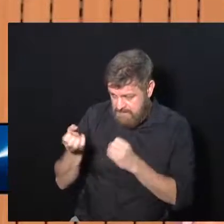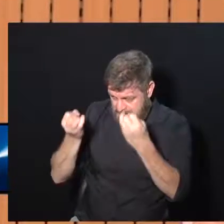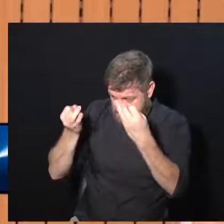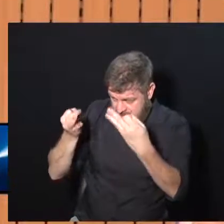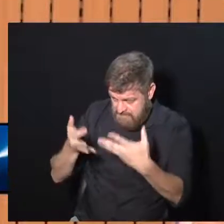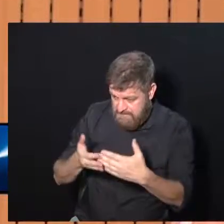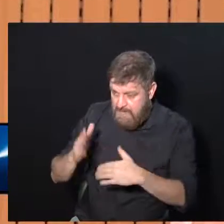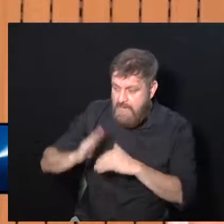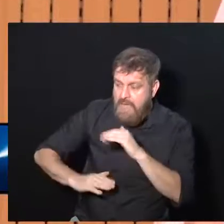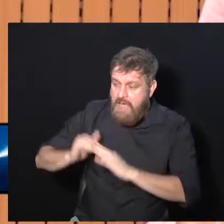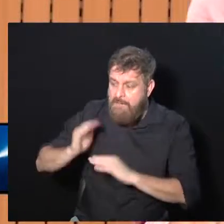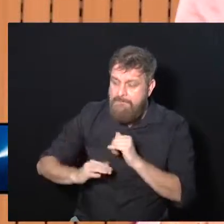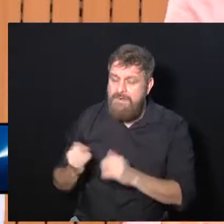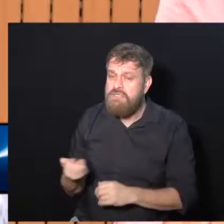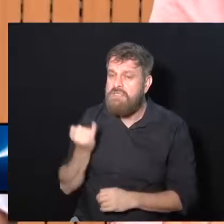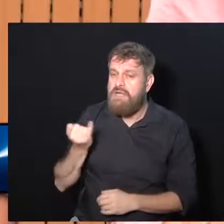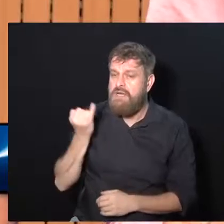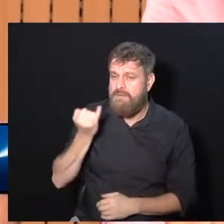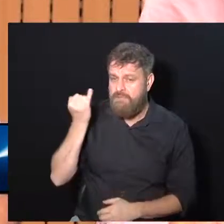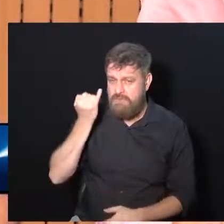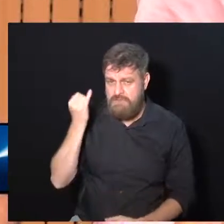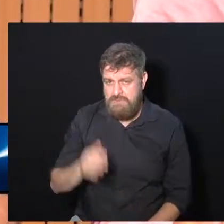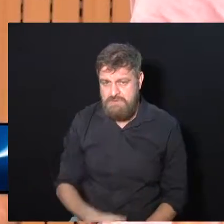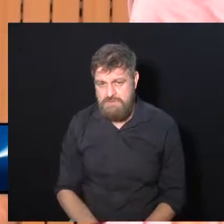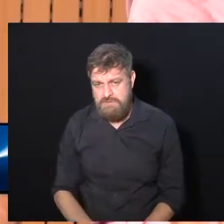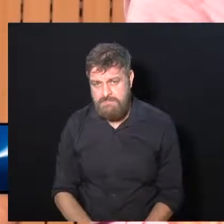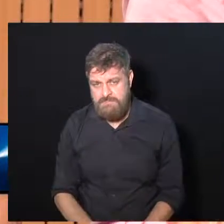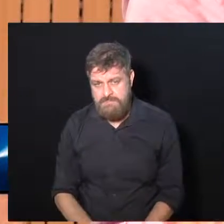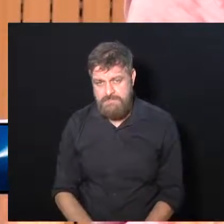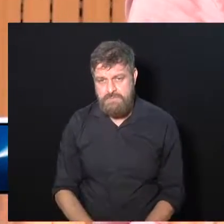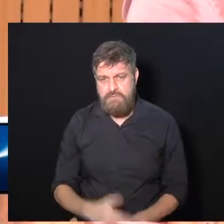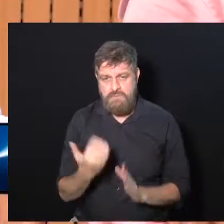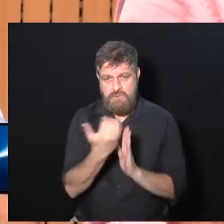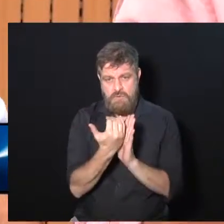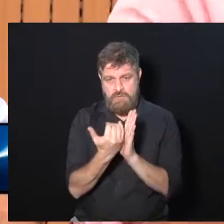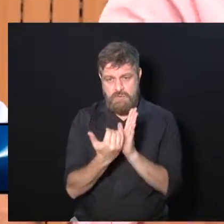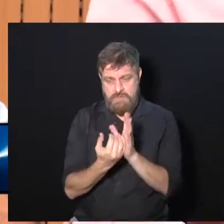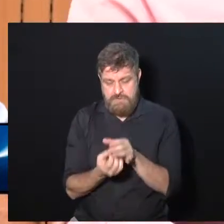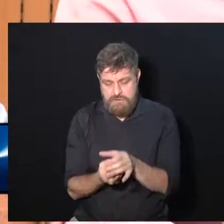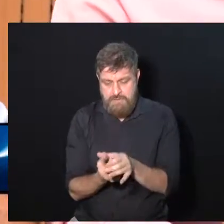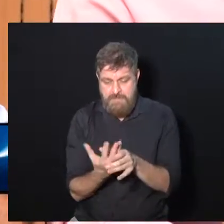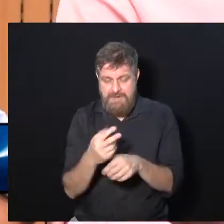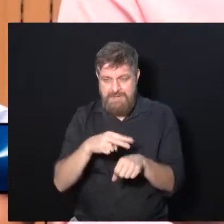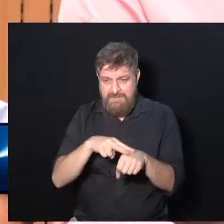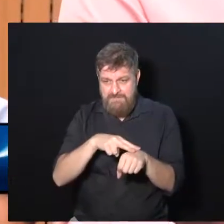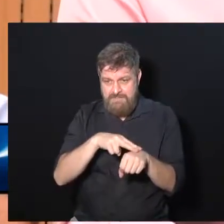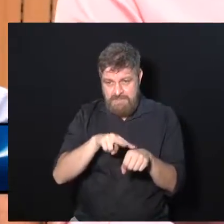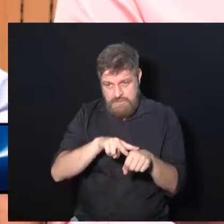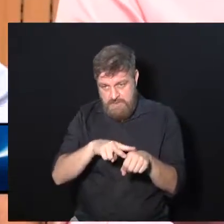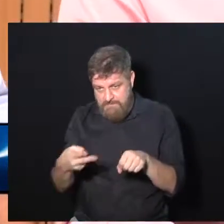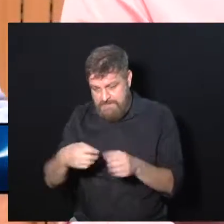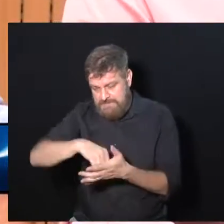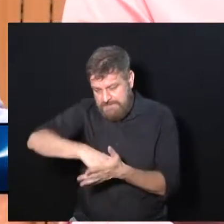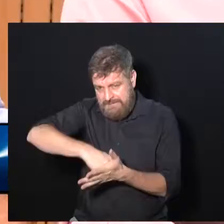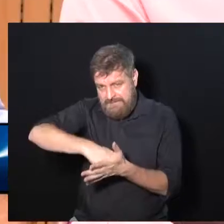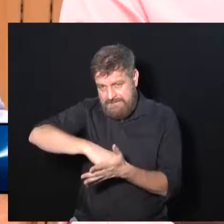essa iniciativa e a importância, né, do programa de fitoterapia na nossa cidade.